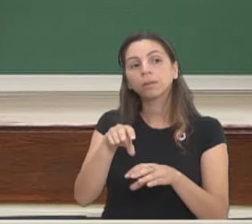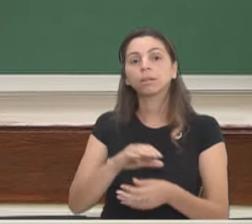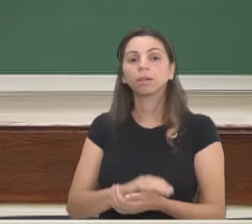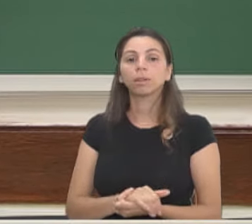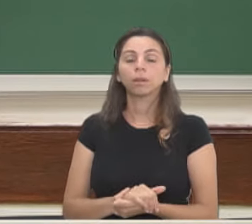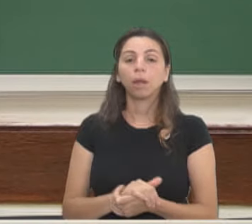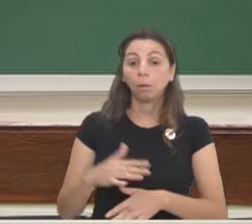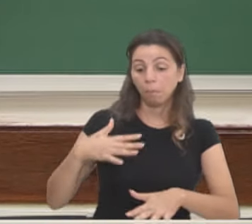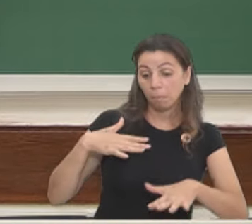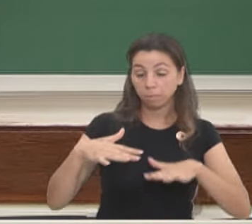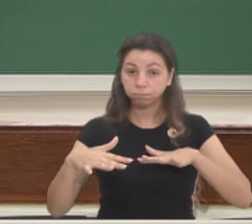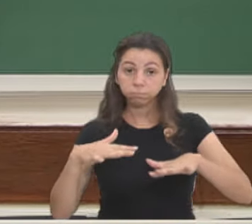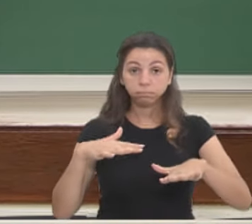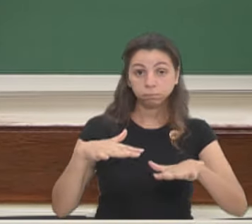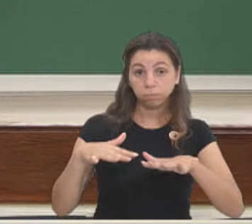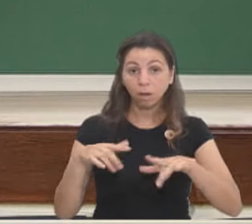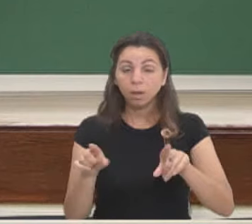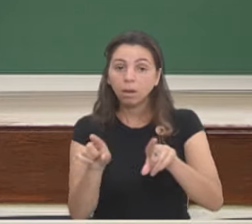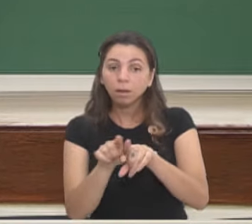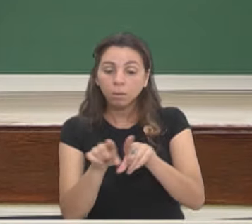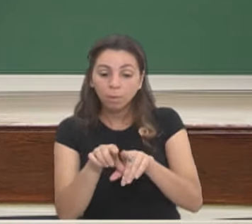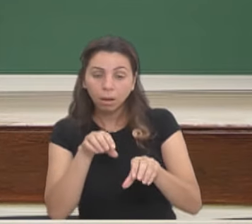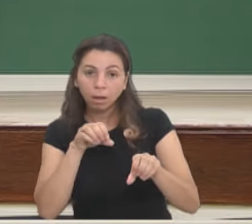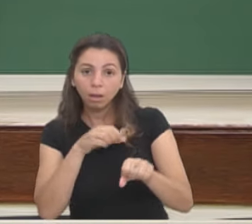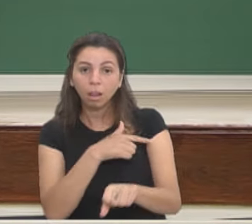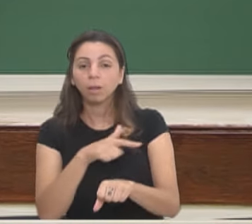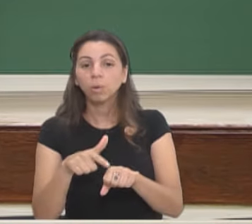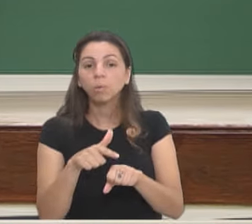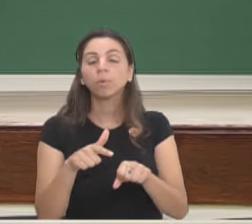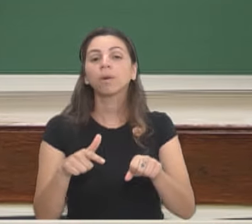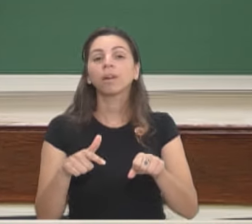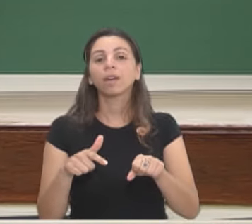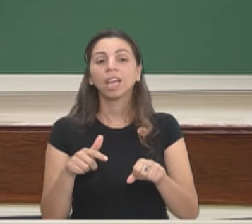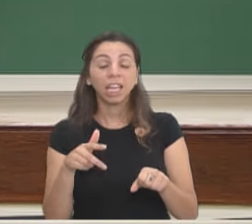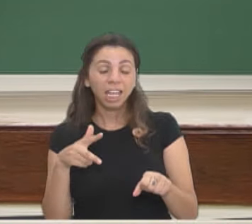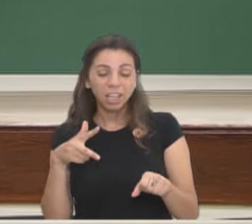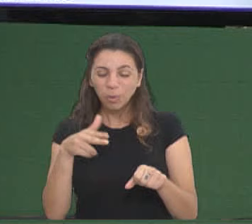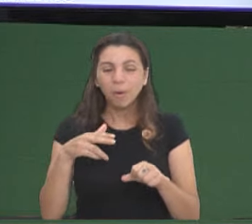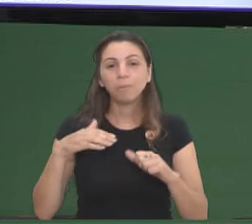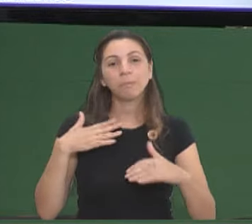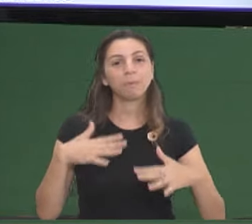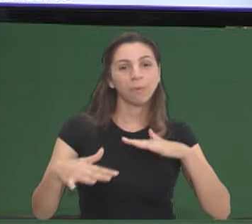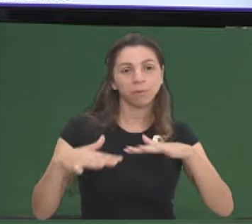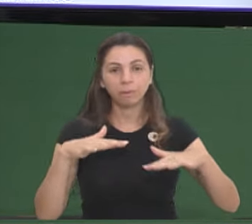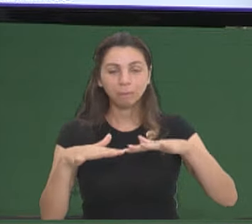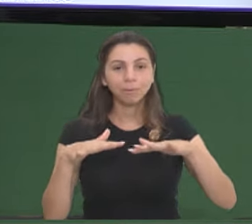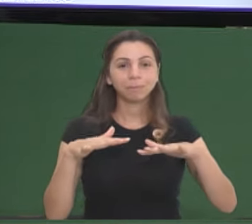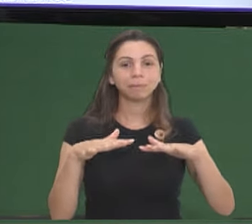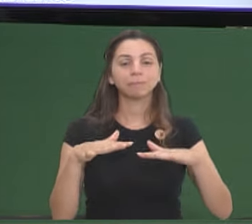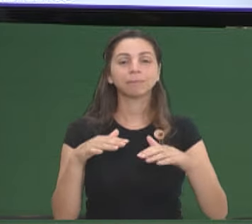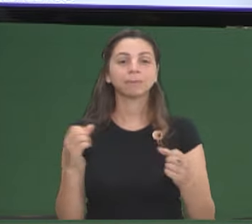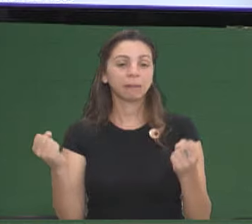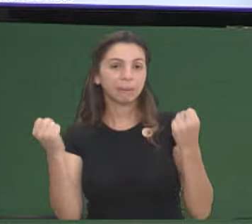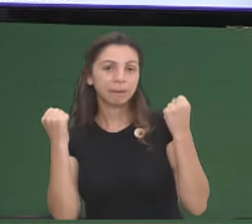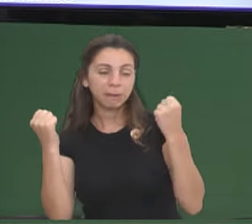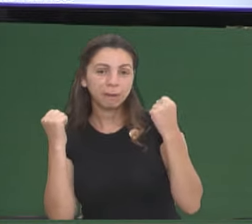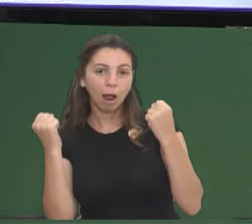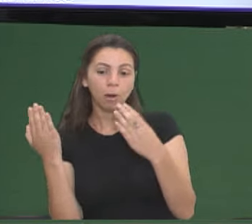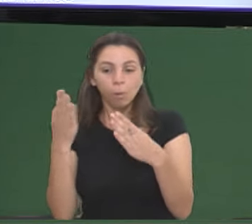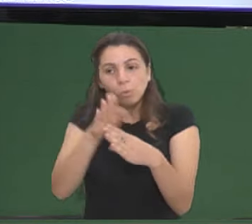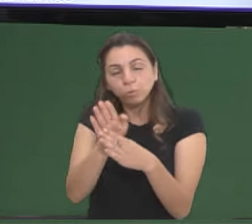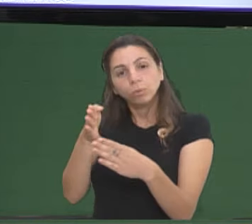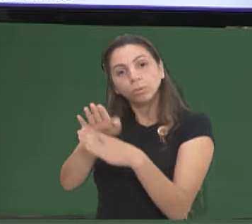o movimento e se educa pelo movimento, né? Através dessas atividades um pouco mais